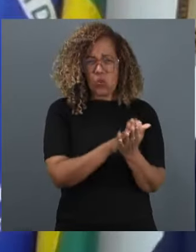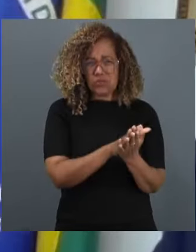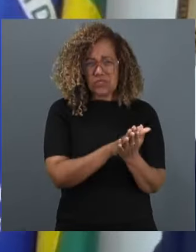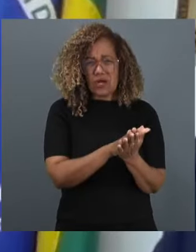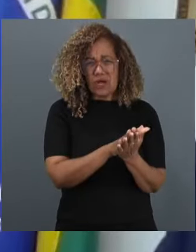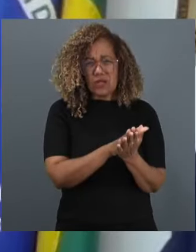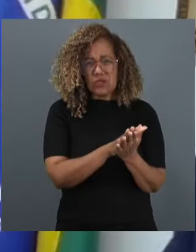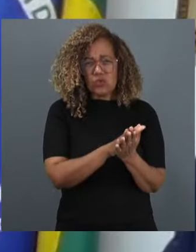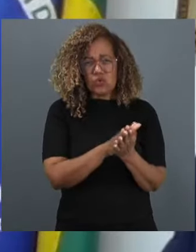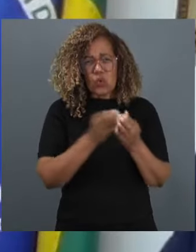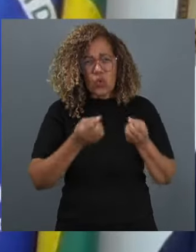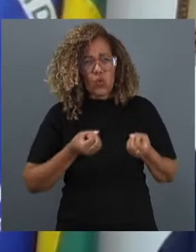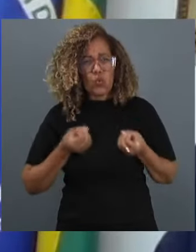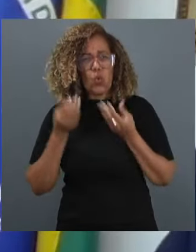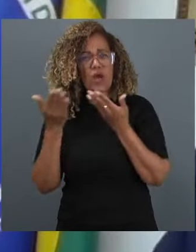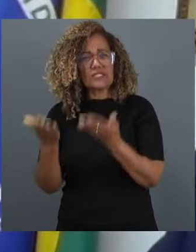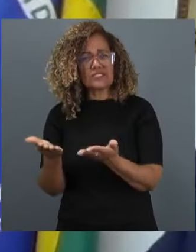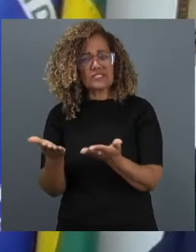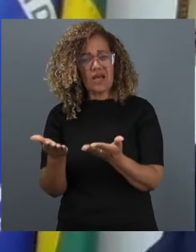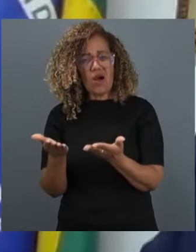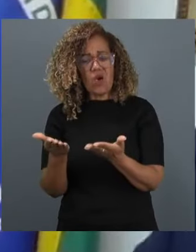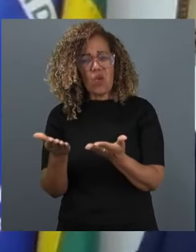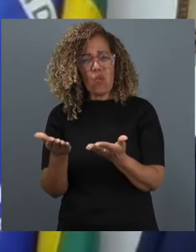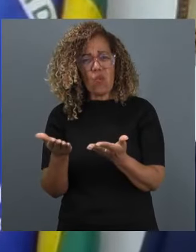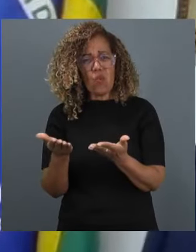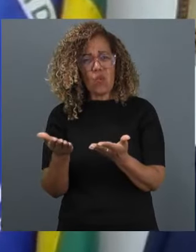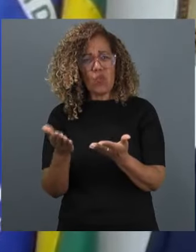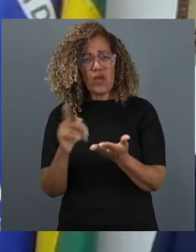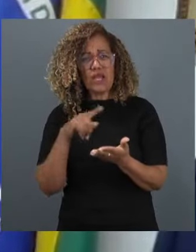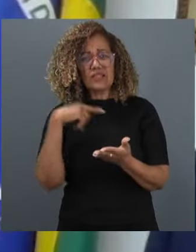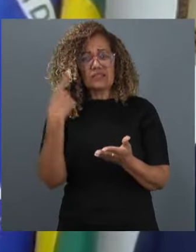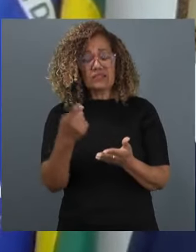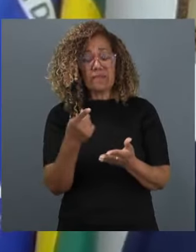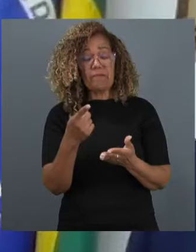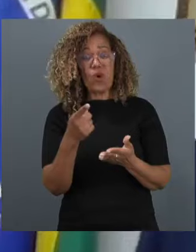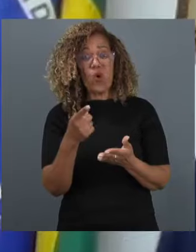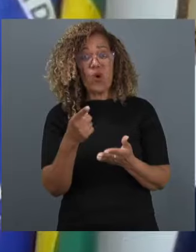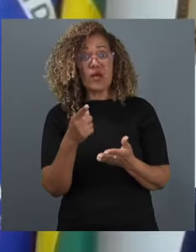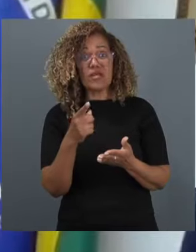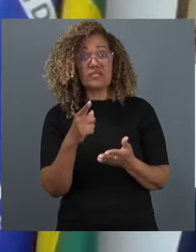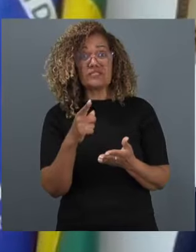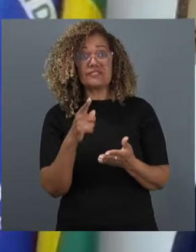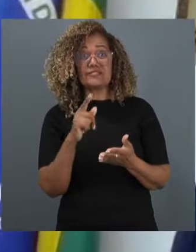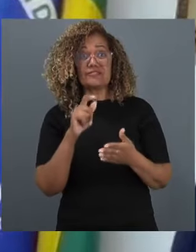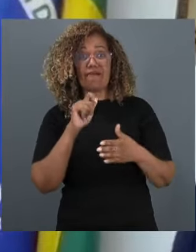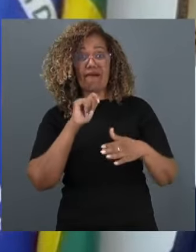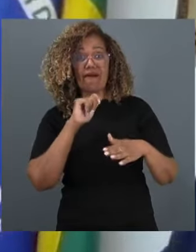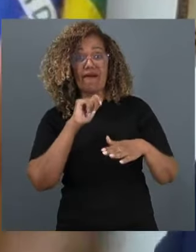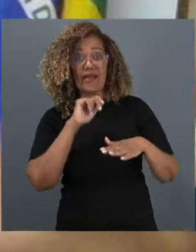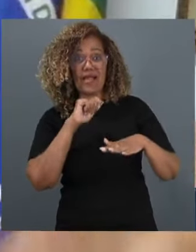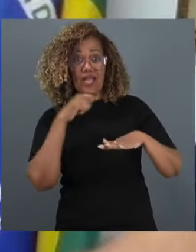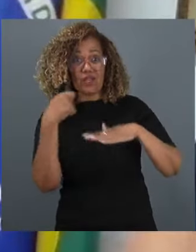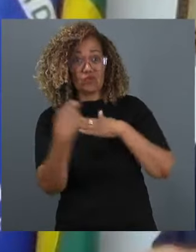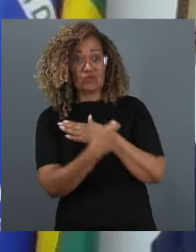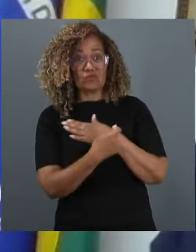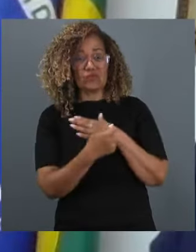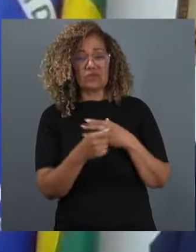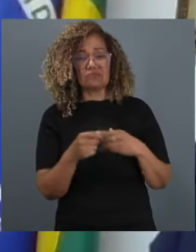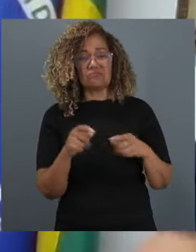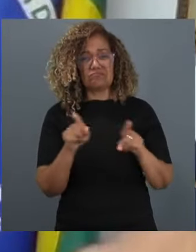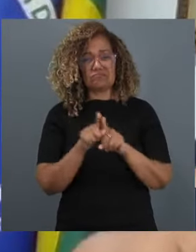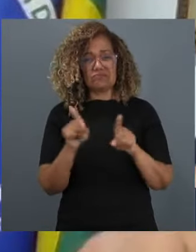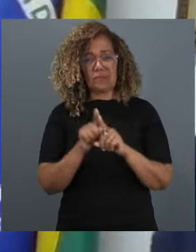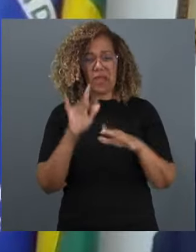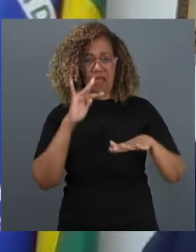essas doações? E aí, graças à rede social que a gente ainda tem, e é por isso